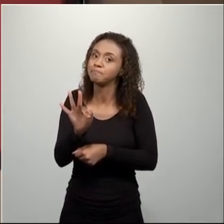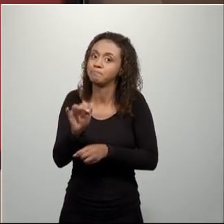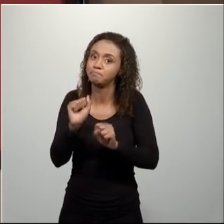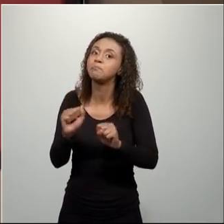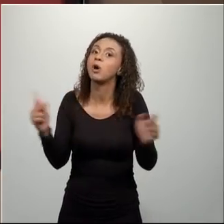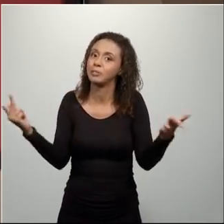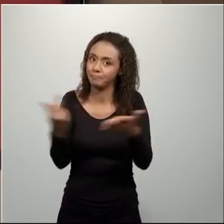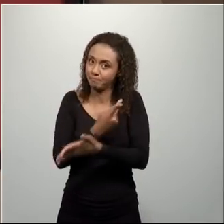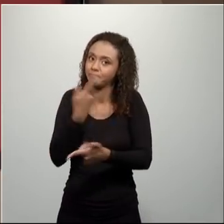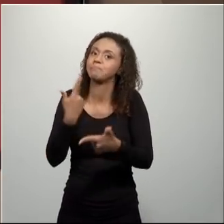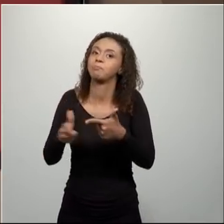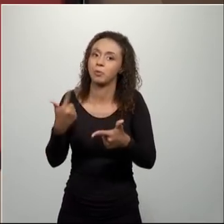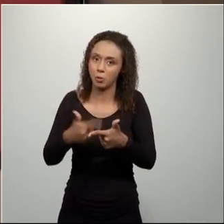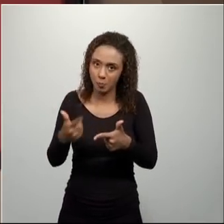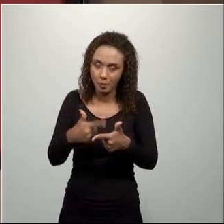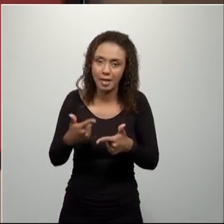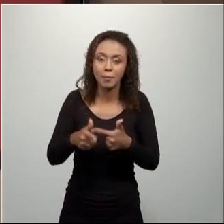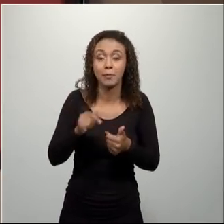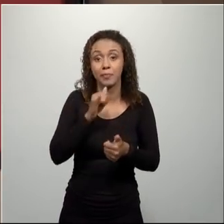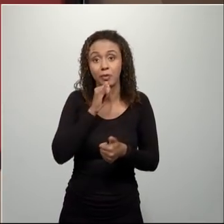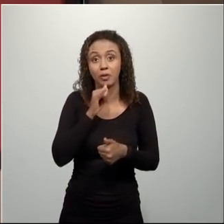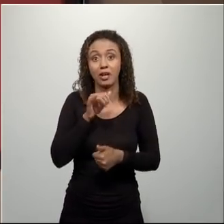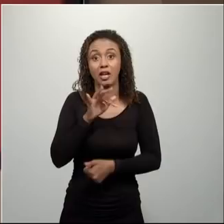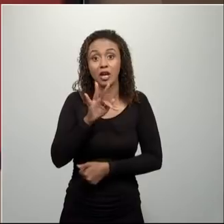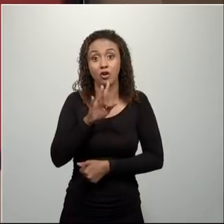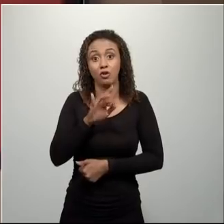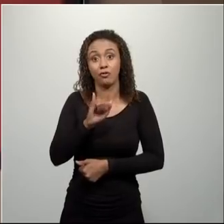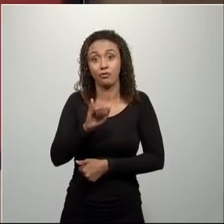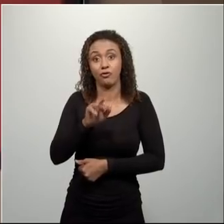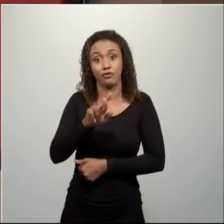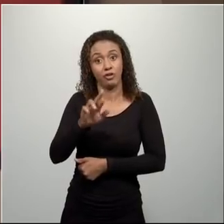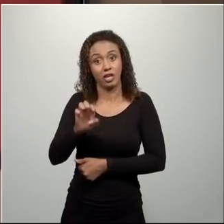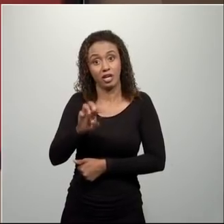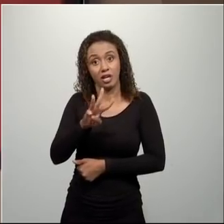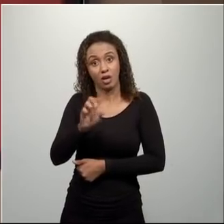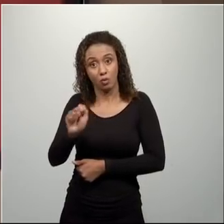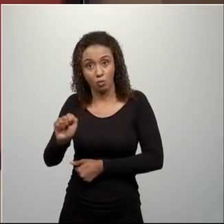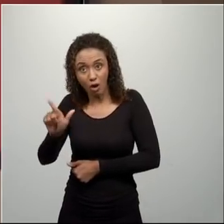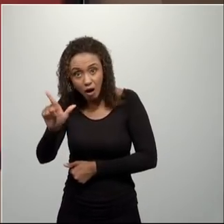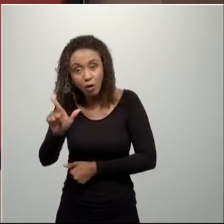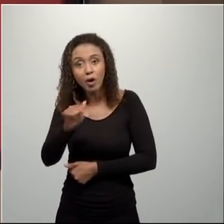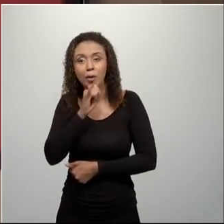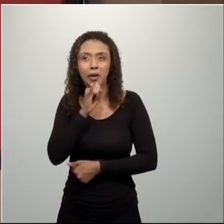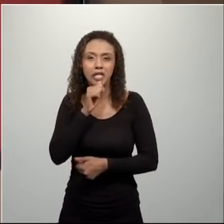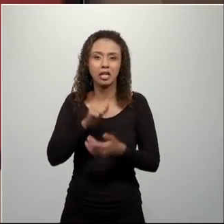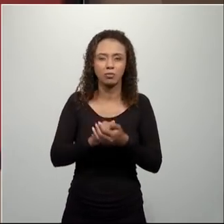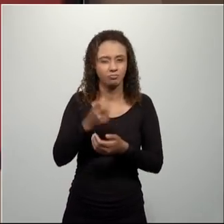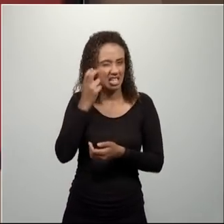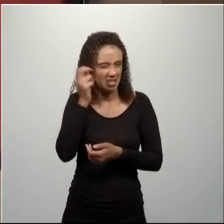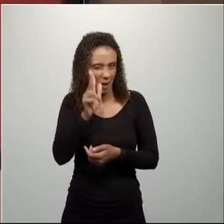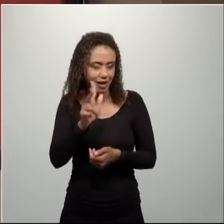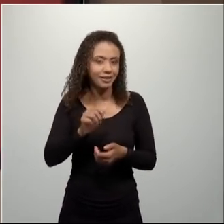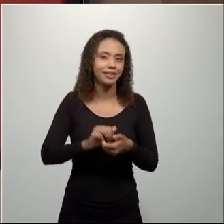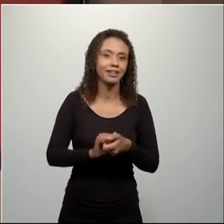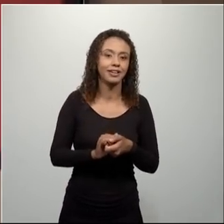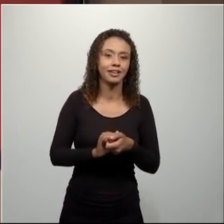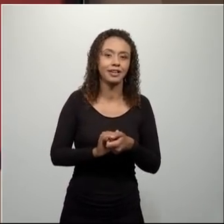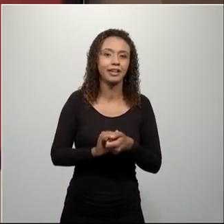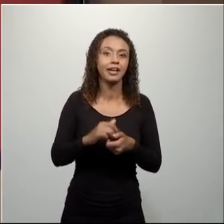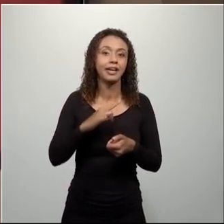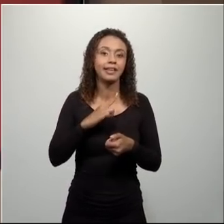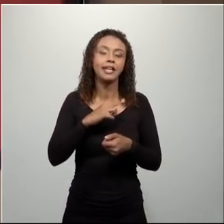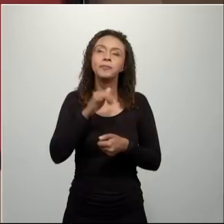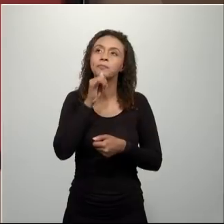então são firewalls um pouquinho mais espertas do que falha do tipo filtro de pacotes são firewalls na camada de